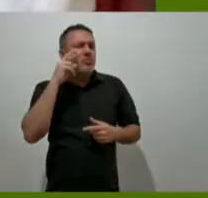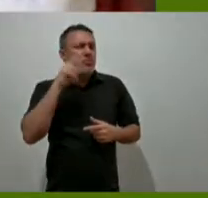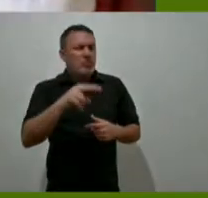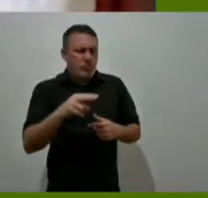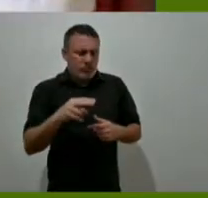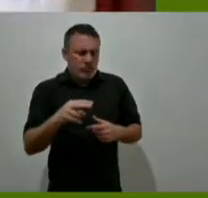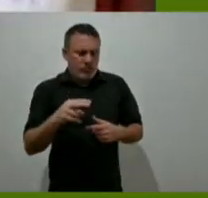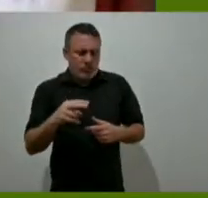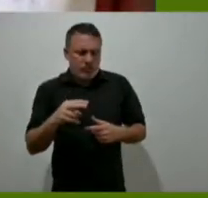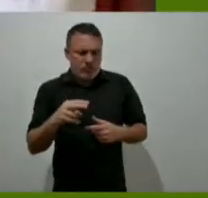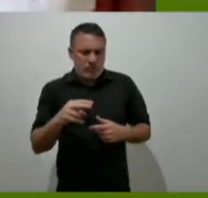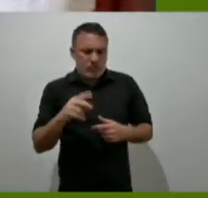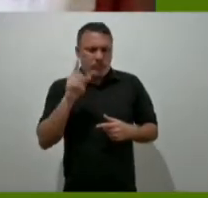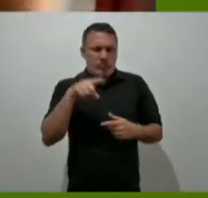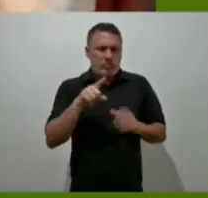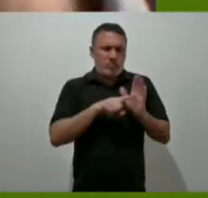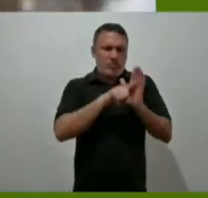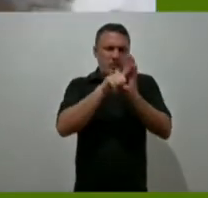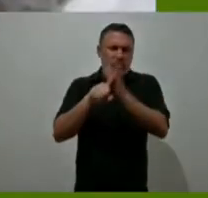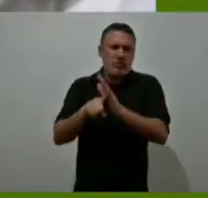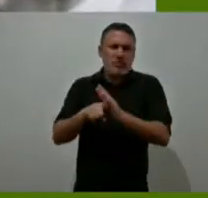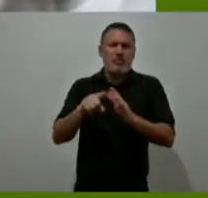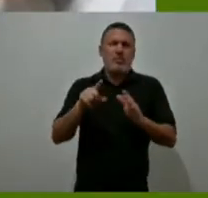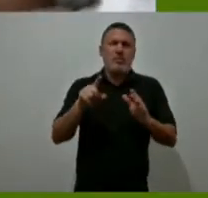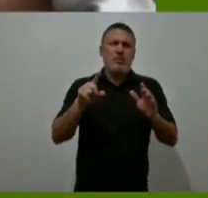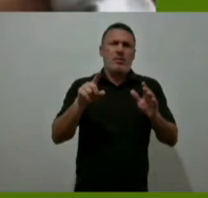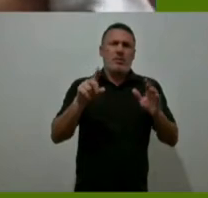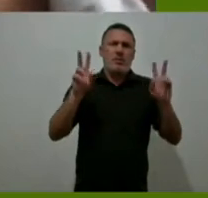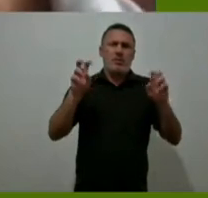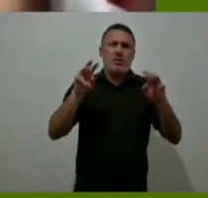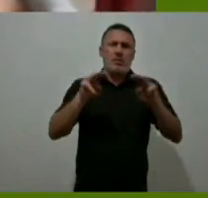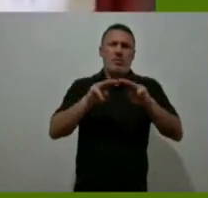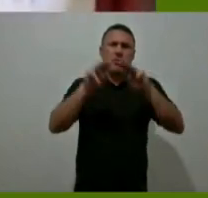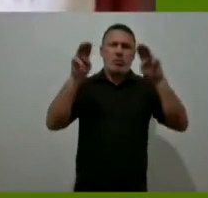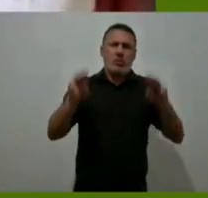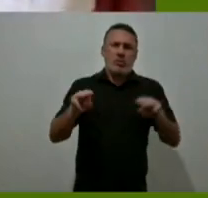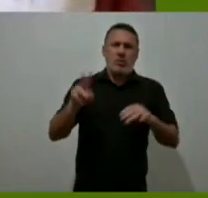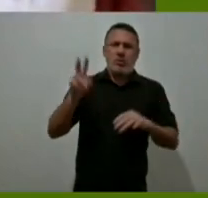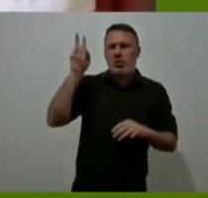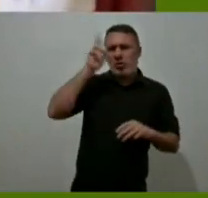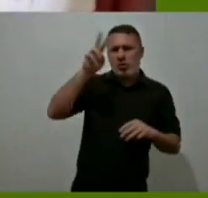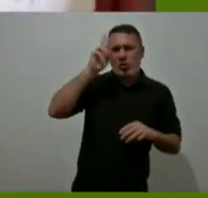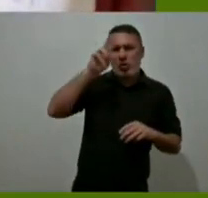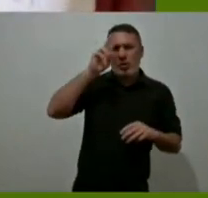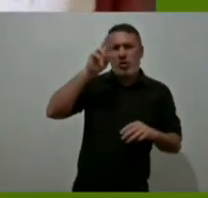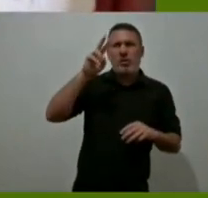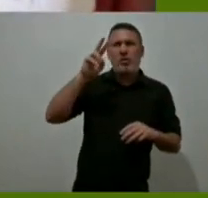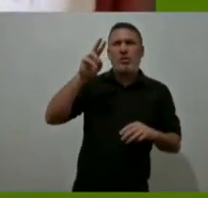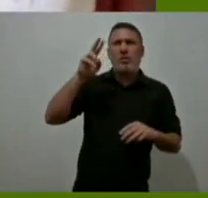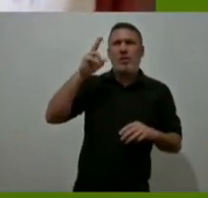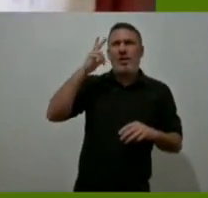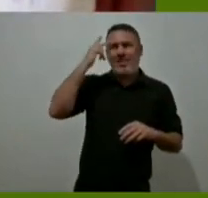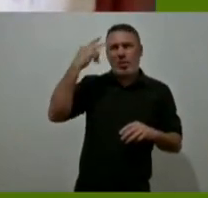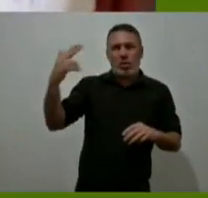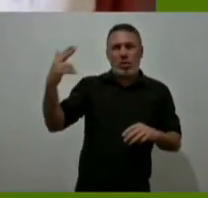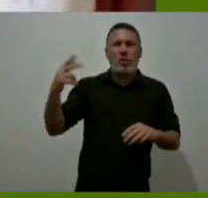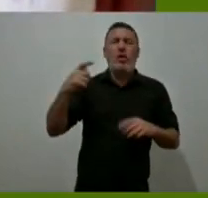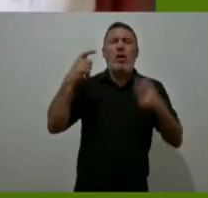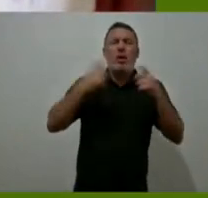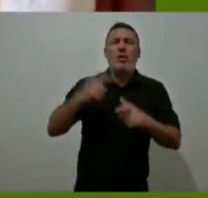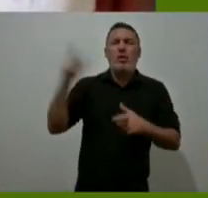do Museu de História Natural de Londres. Eles fizeram uma projeção